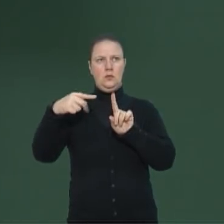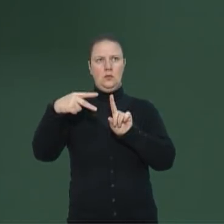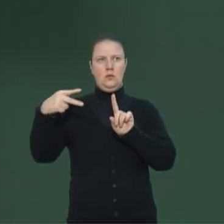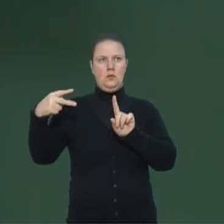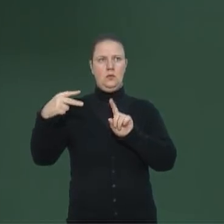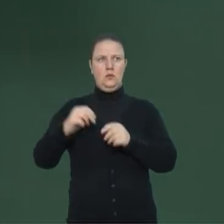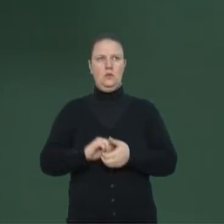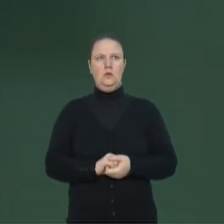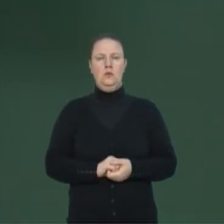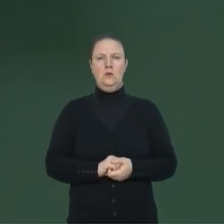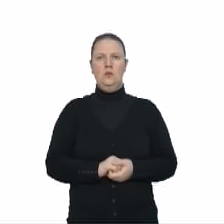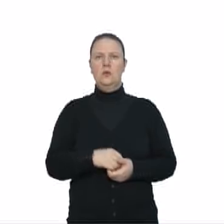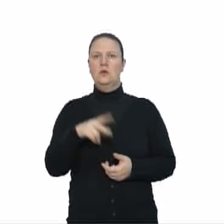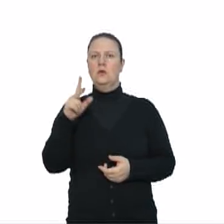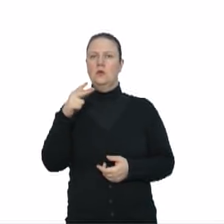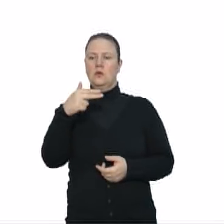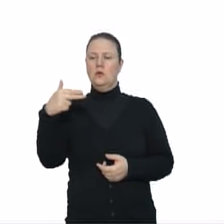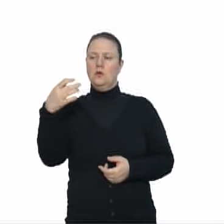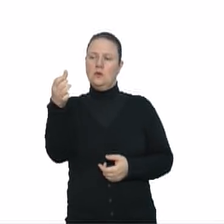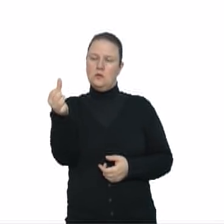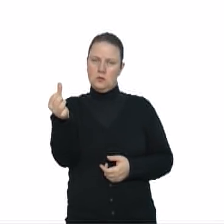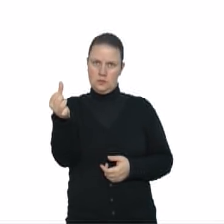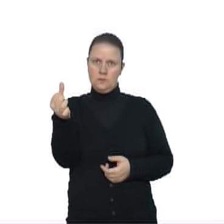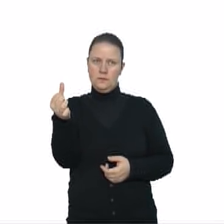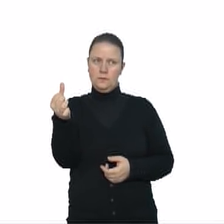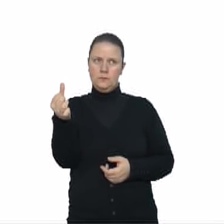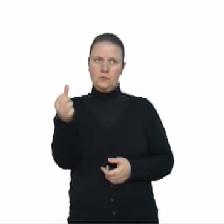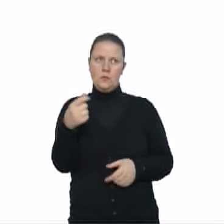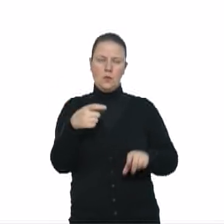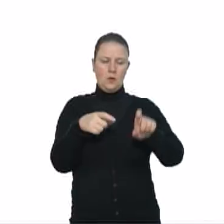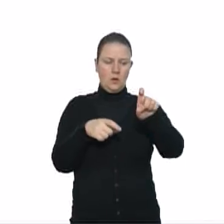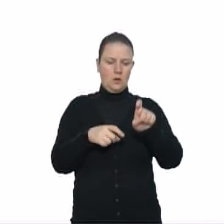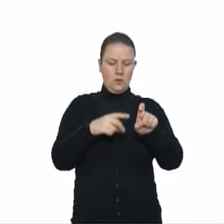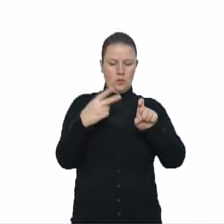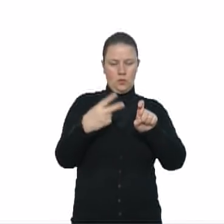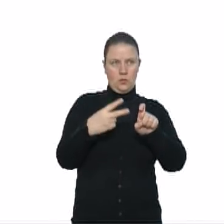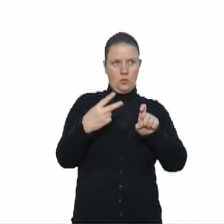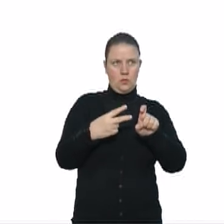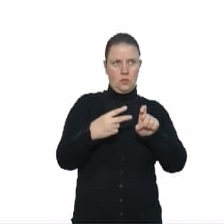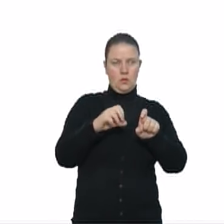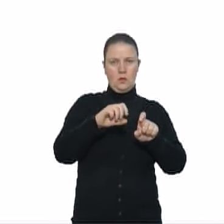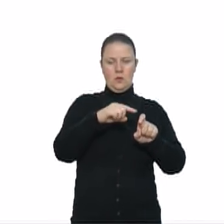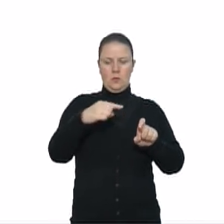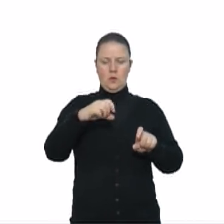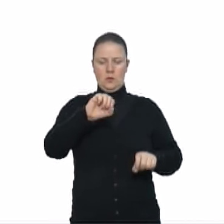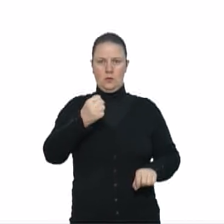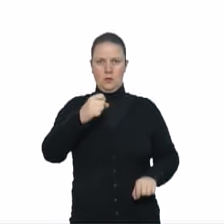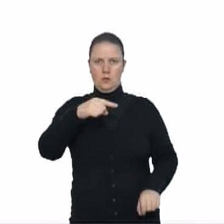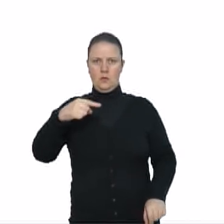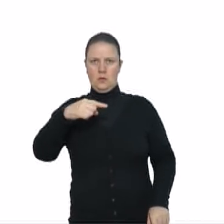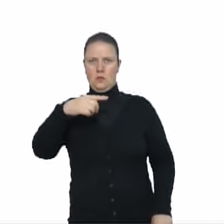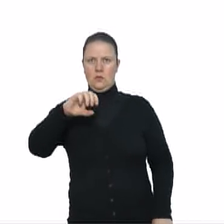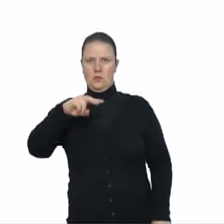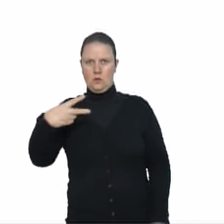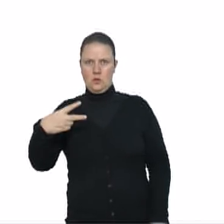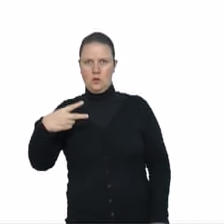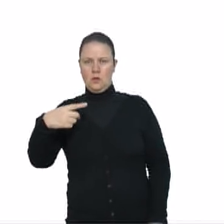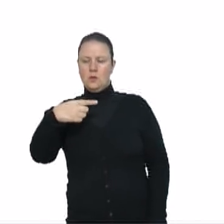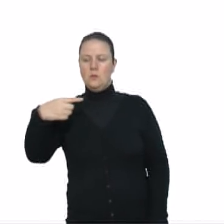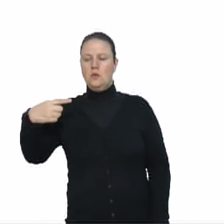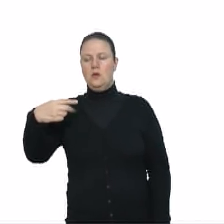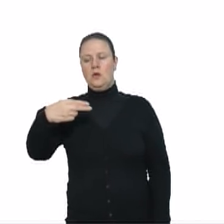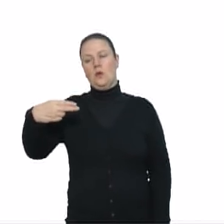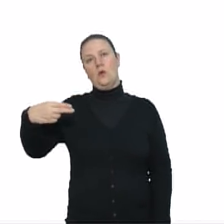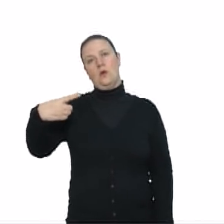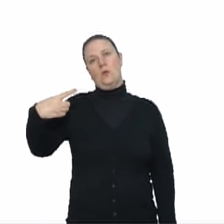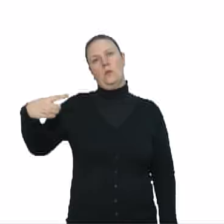Tá? 8 mais 2, não, 8 menos 2, né? Dá 6. E usa só o menos agora, menos 8 menos 2, e isso dá menos 10, ok?